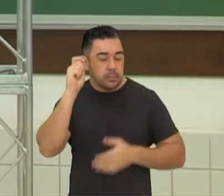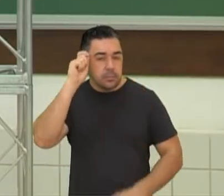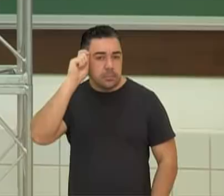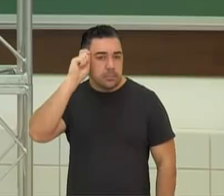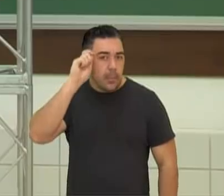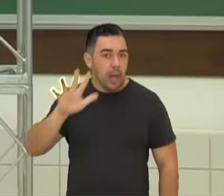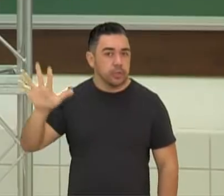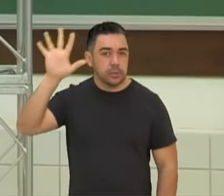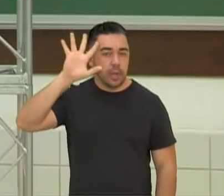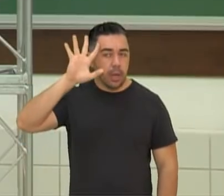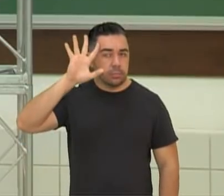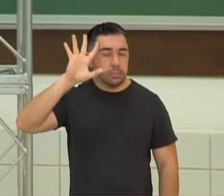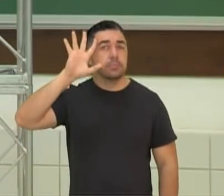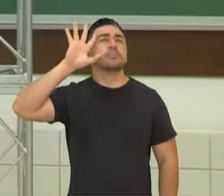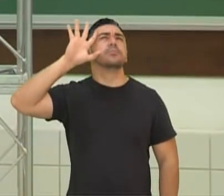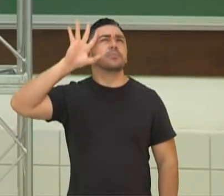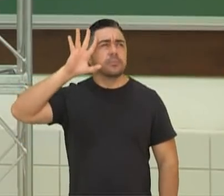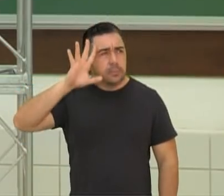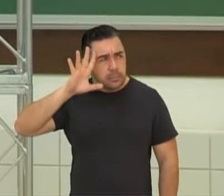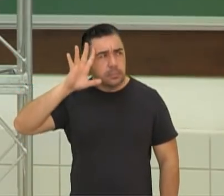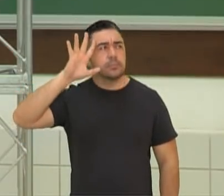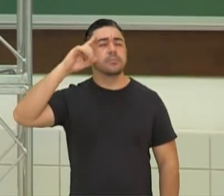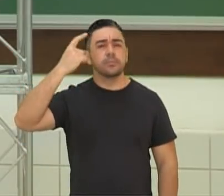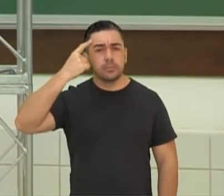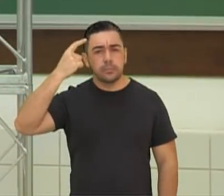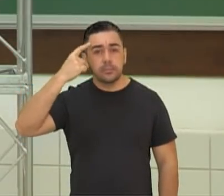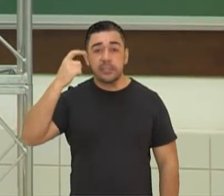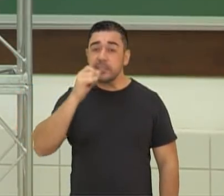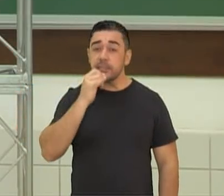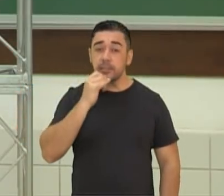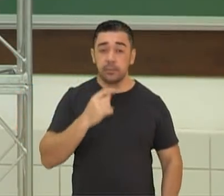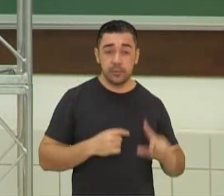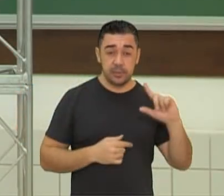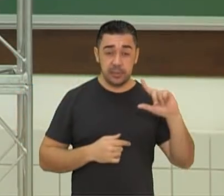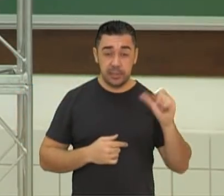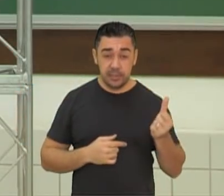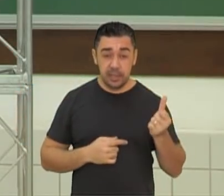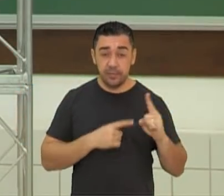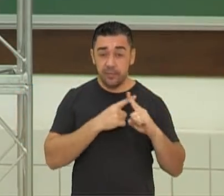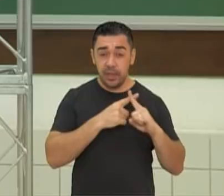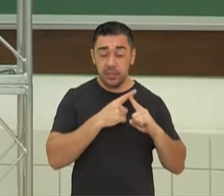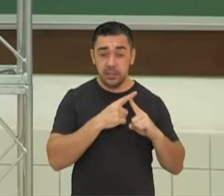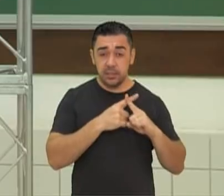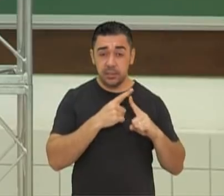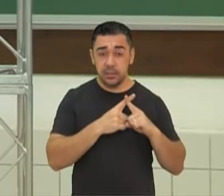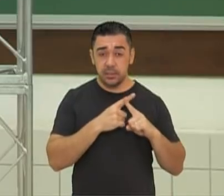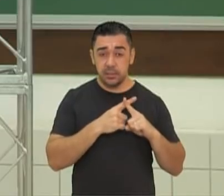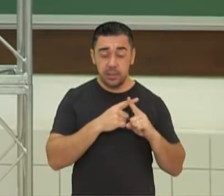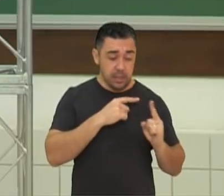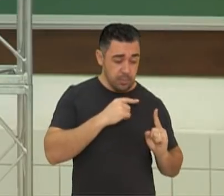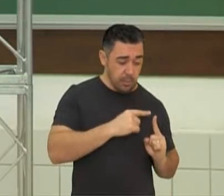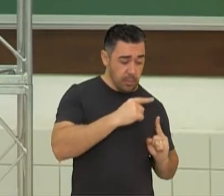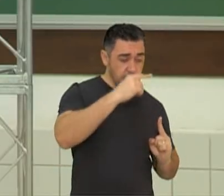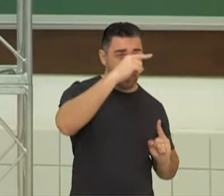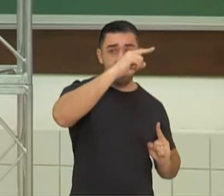se eu perguntasse para você, se eu aumentar 16 vezes o comprimento e a largura, você vai desenhar 16 comprimentos e 16 larguras